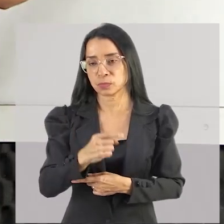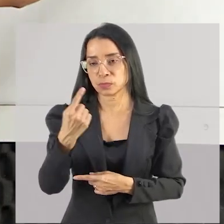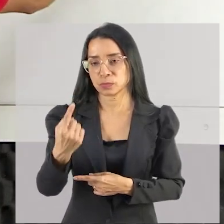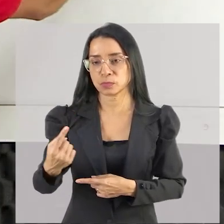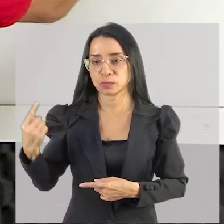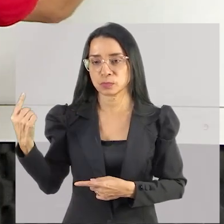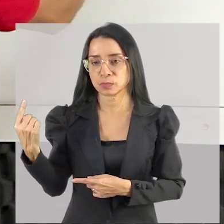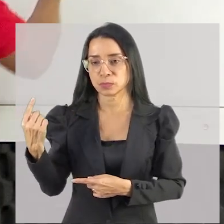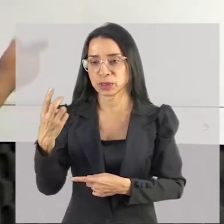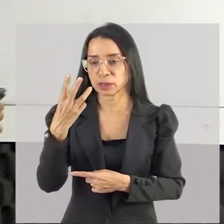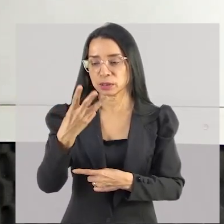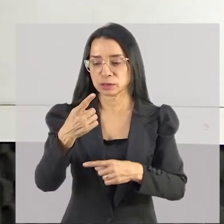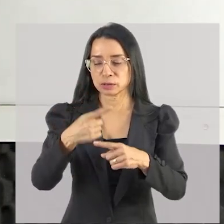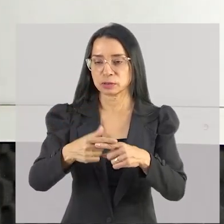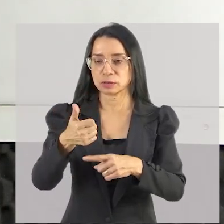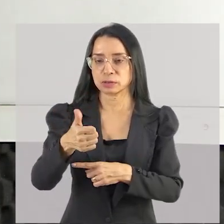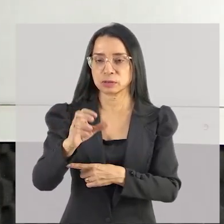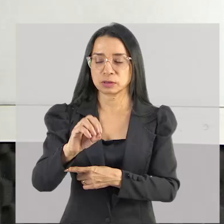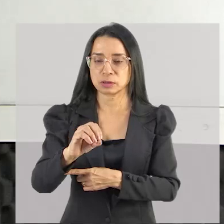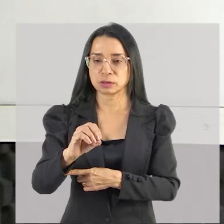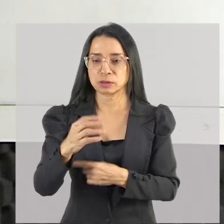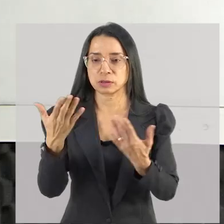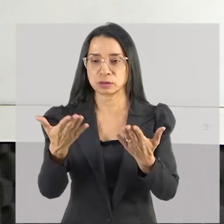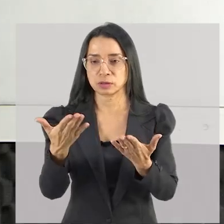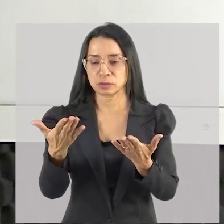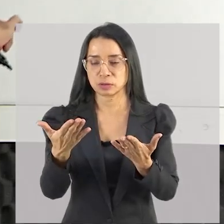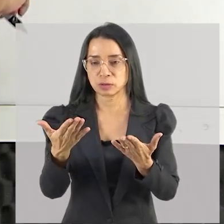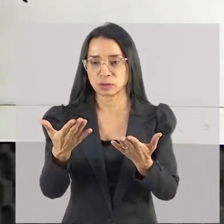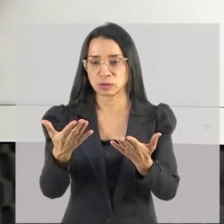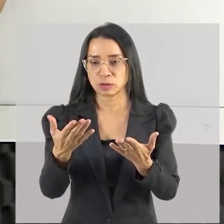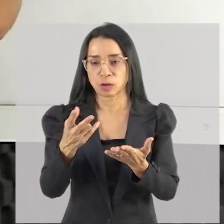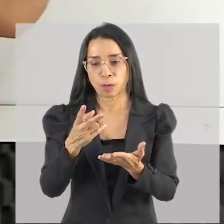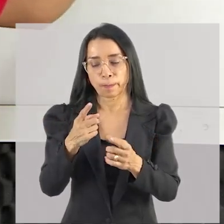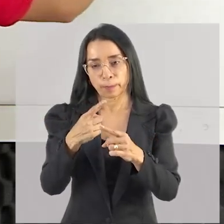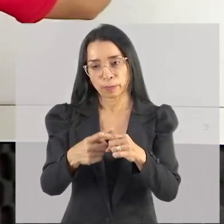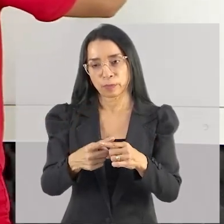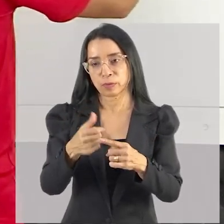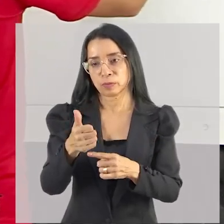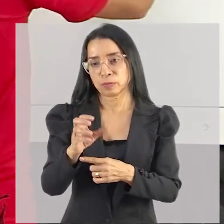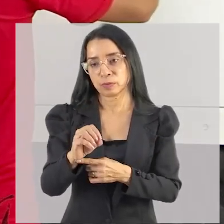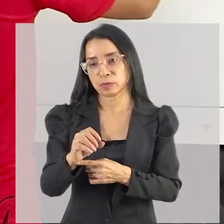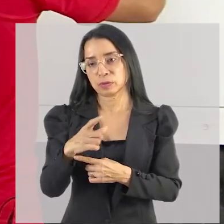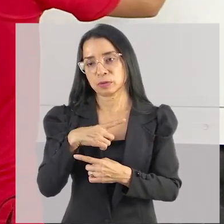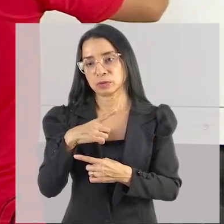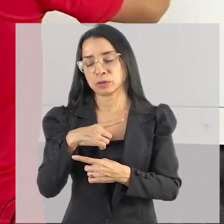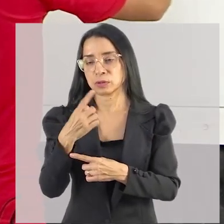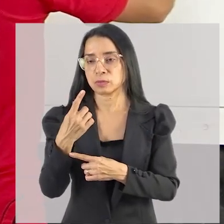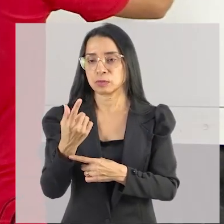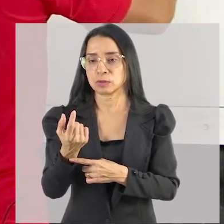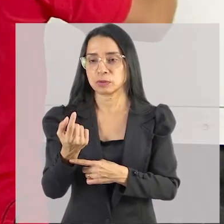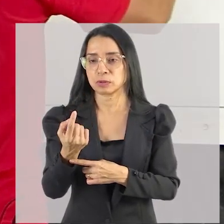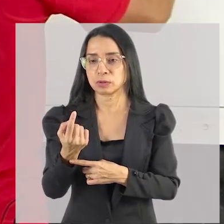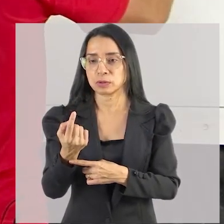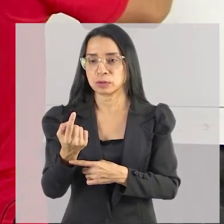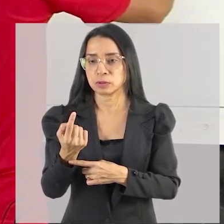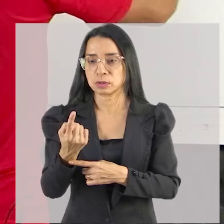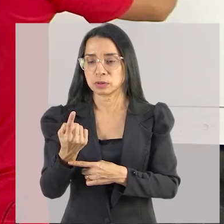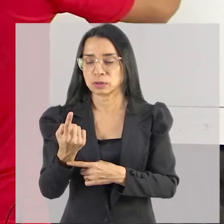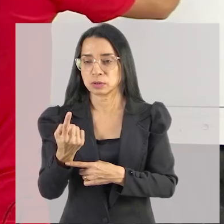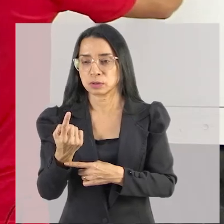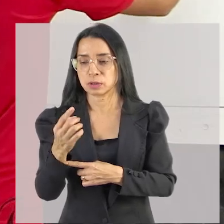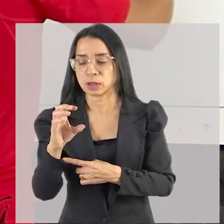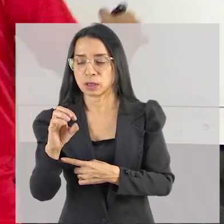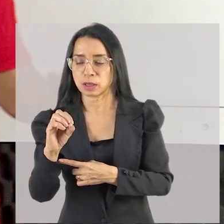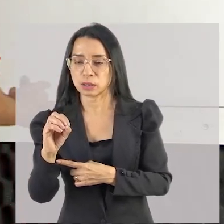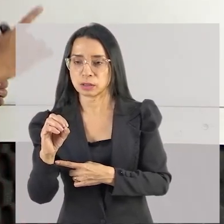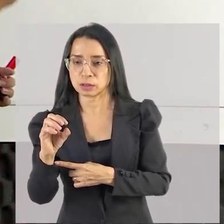multiplicada por quanto? Por 10, tá ok? Multiplicando por 10, eu vou pegar esses 10.000 e vou acrescentar, né? Eu já tenho